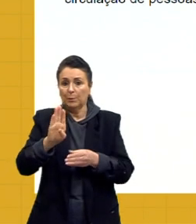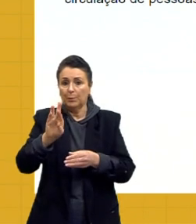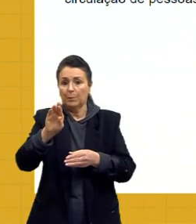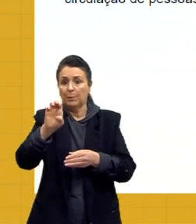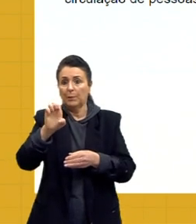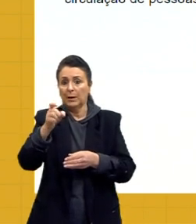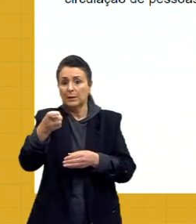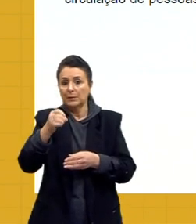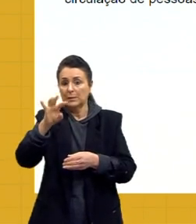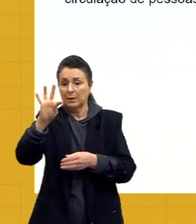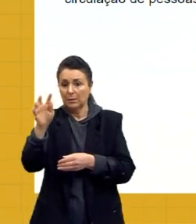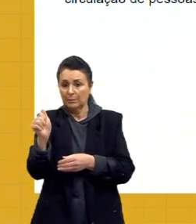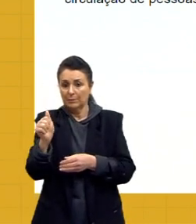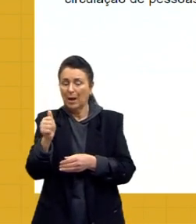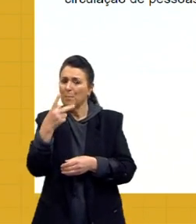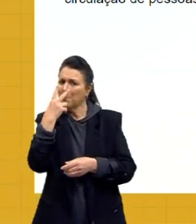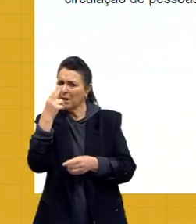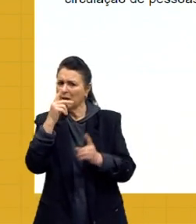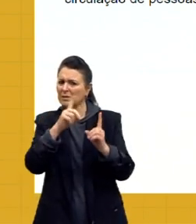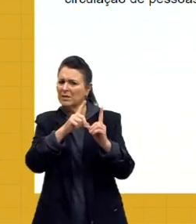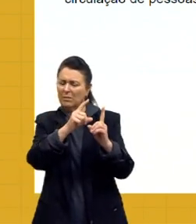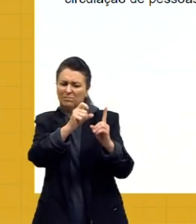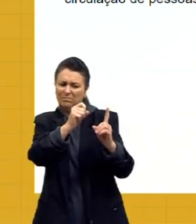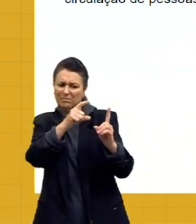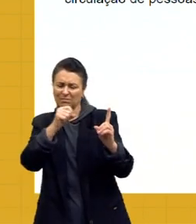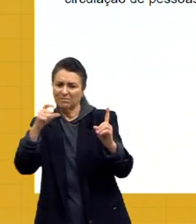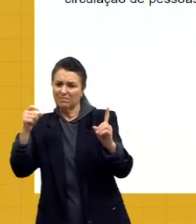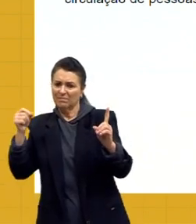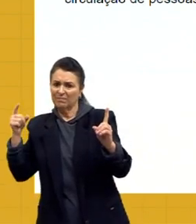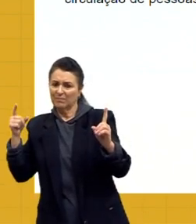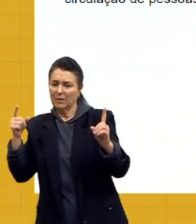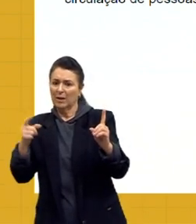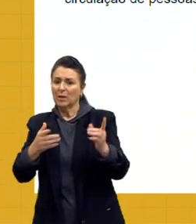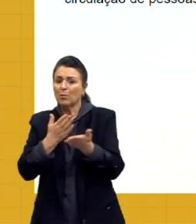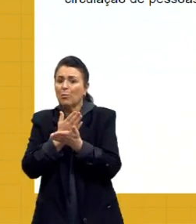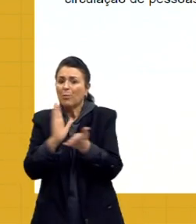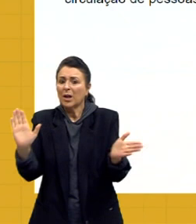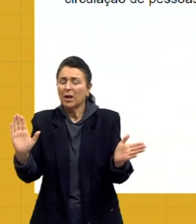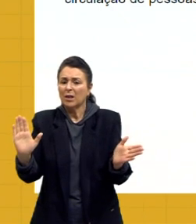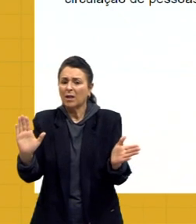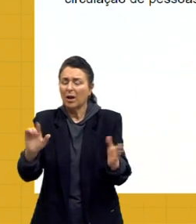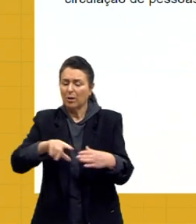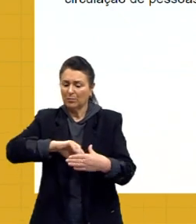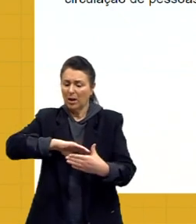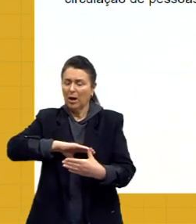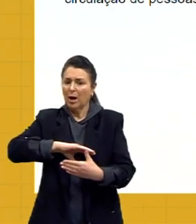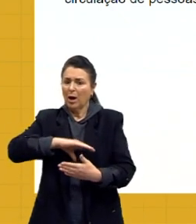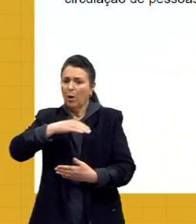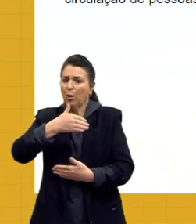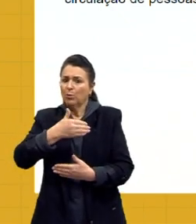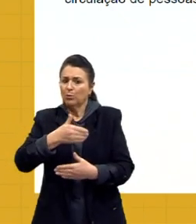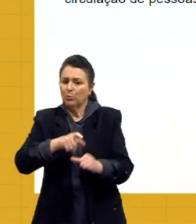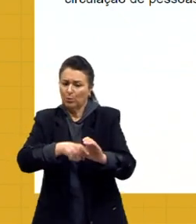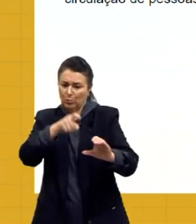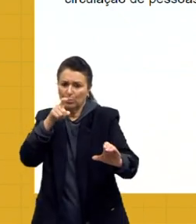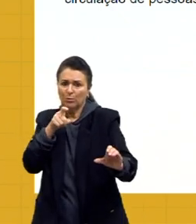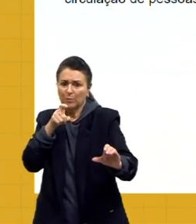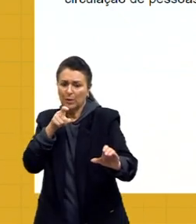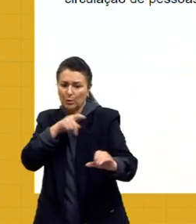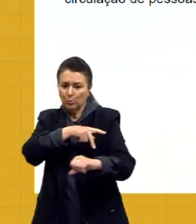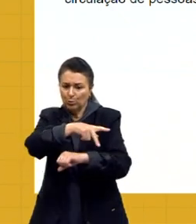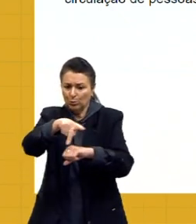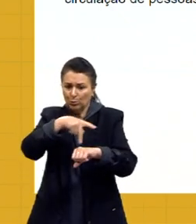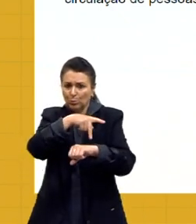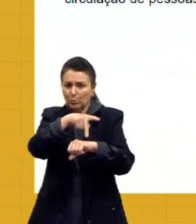quase um embrião da xenofobia eles dizem Olha nós vamos perder a autonomia do nosso do nosso país nós vamos